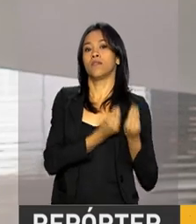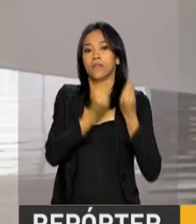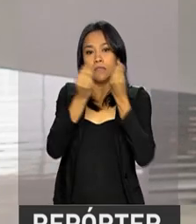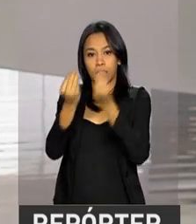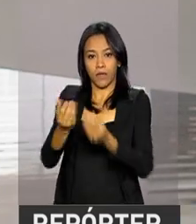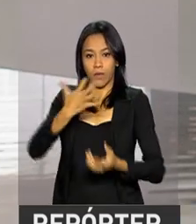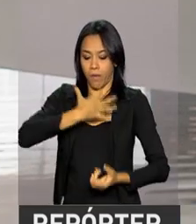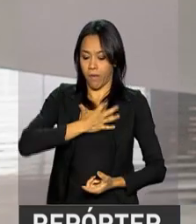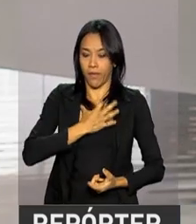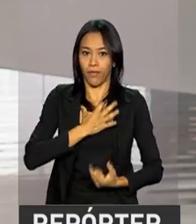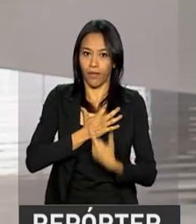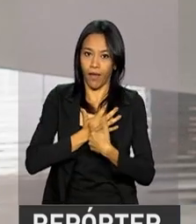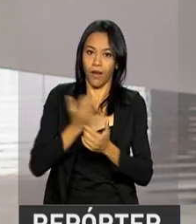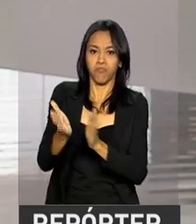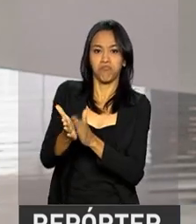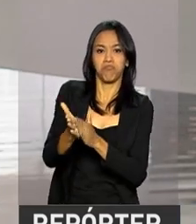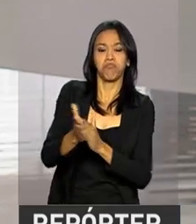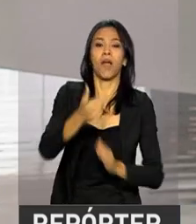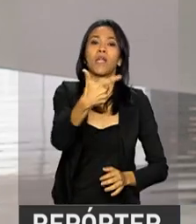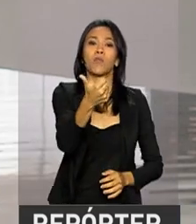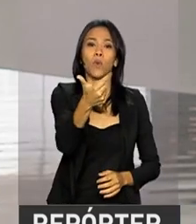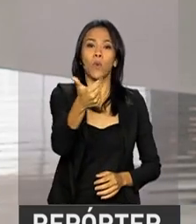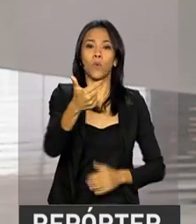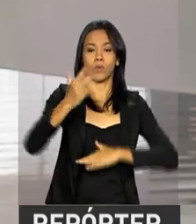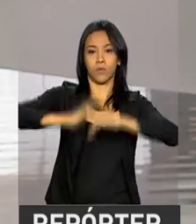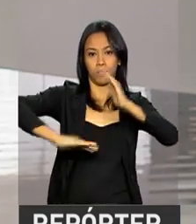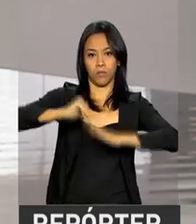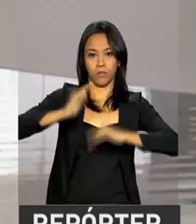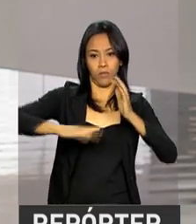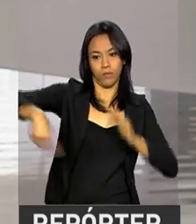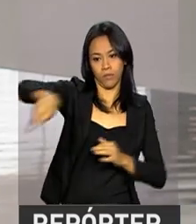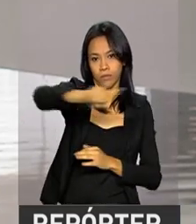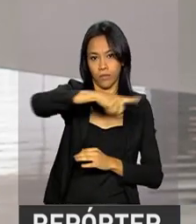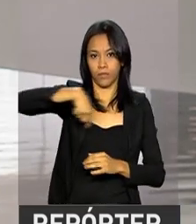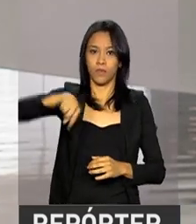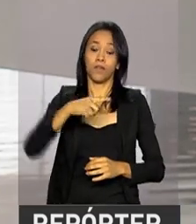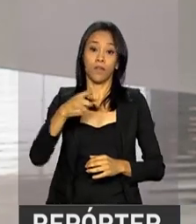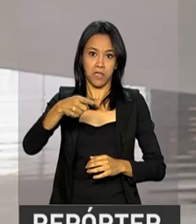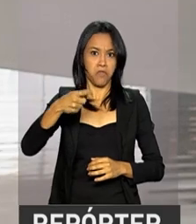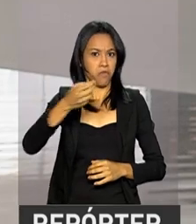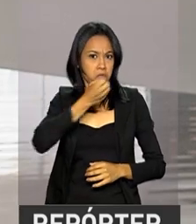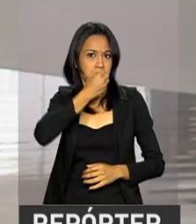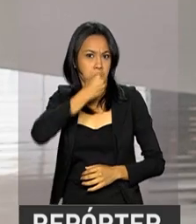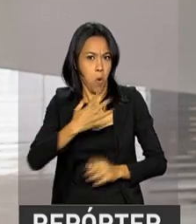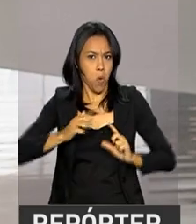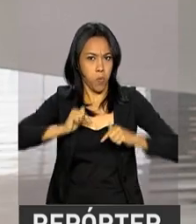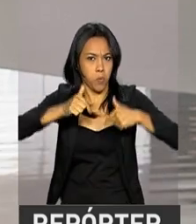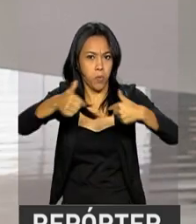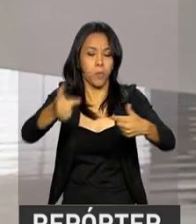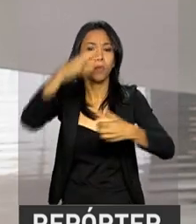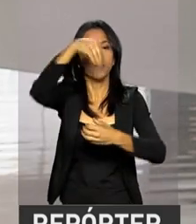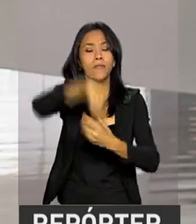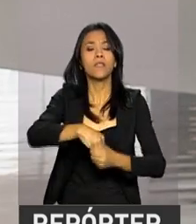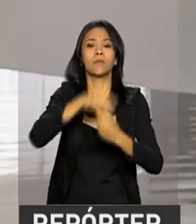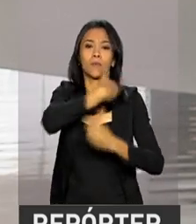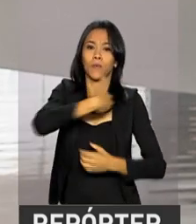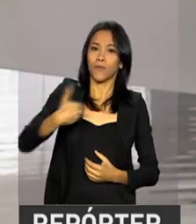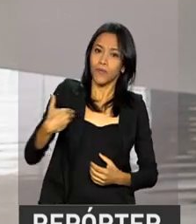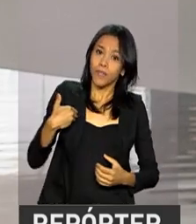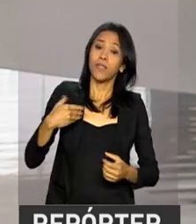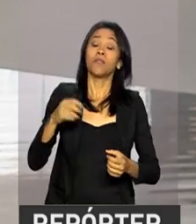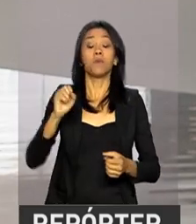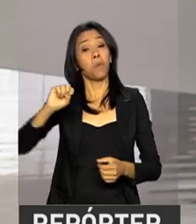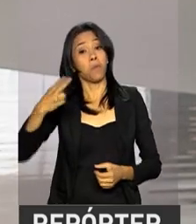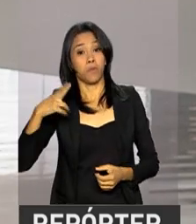do Mérito Médico a 12 profissionais que se destacaram no exercício da profissão no setor público e privado ou